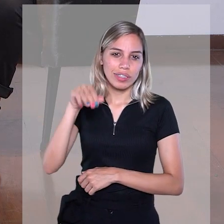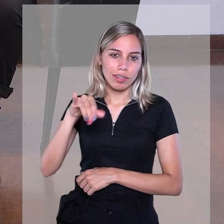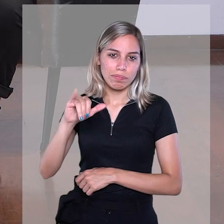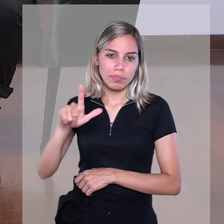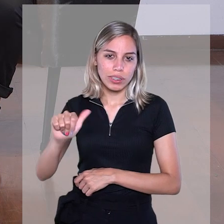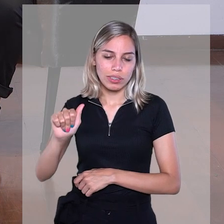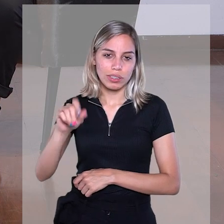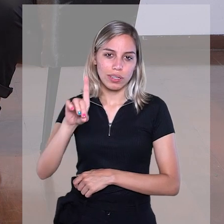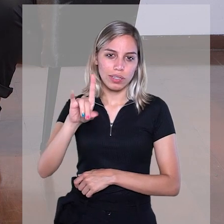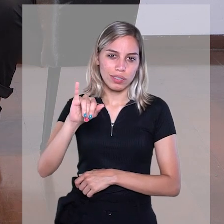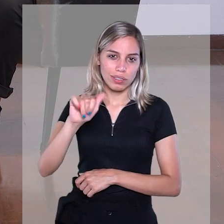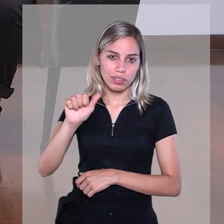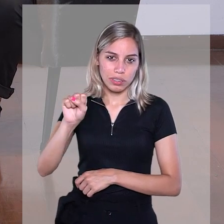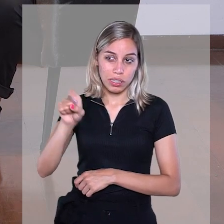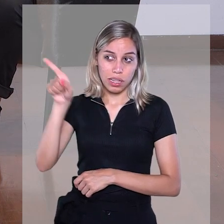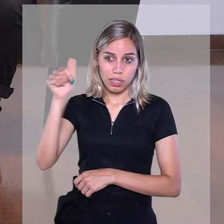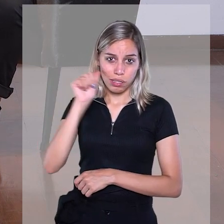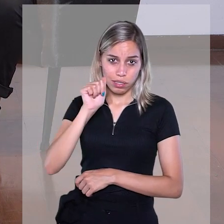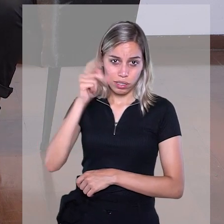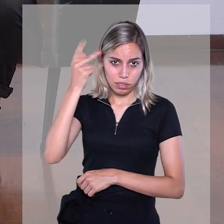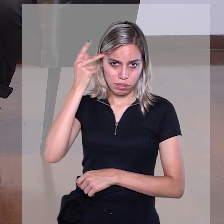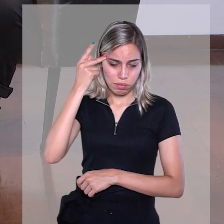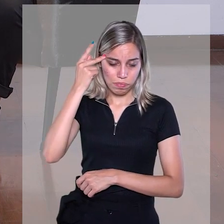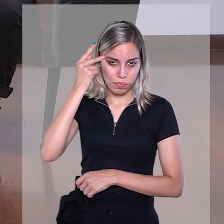livros. A Camila é uma pessoa que usa as redes sociais para difundir